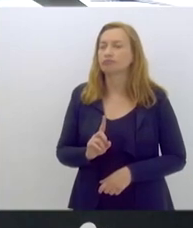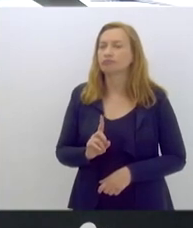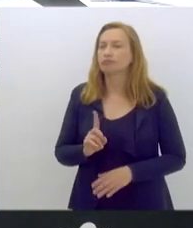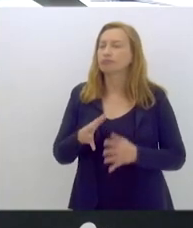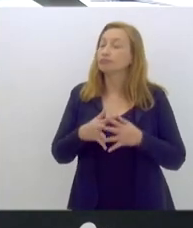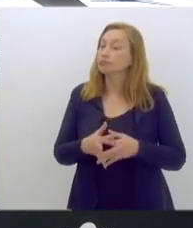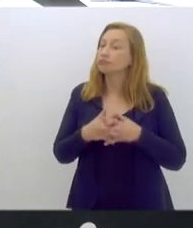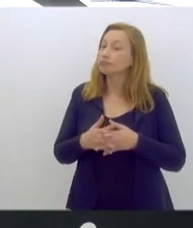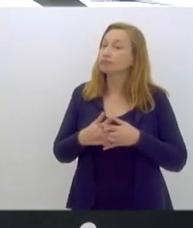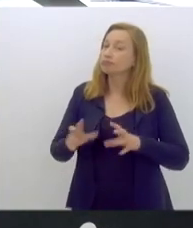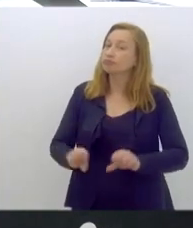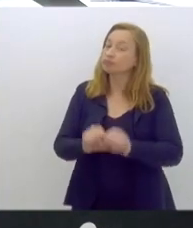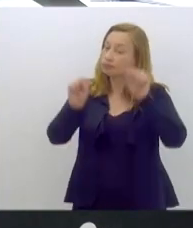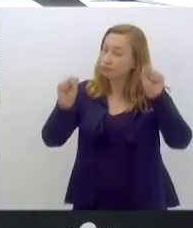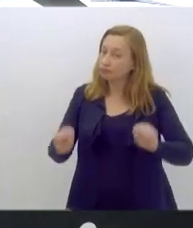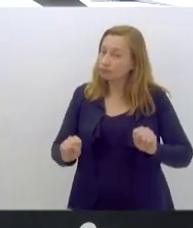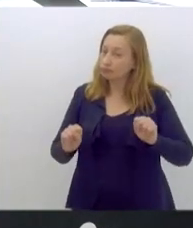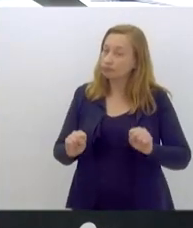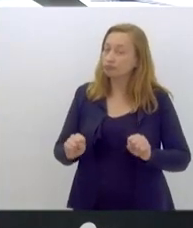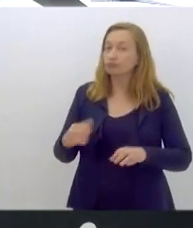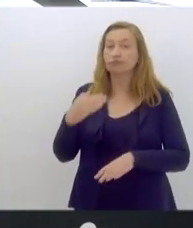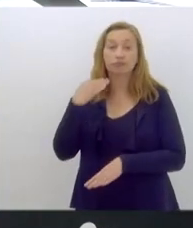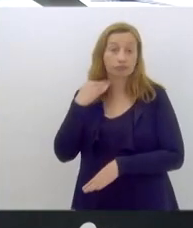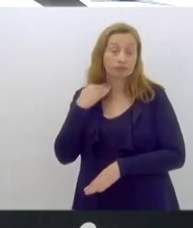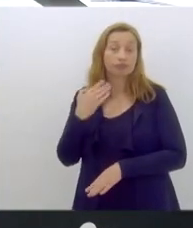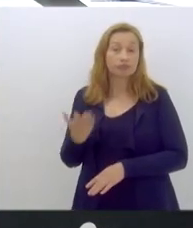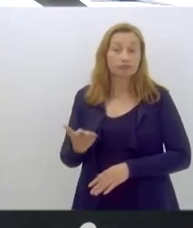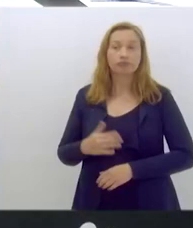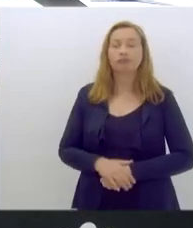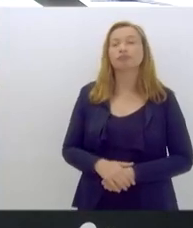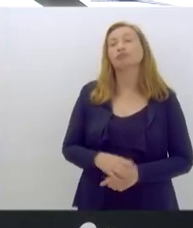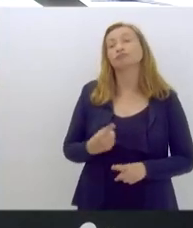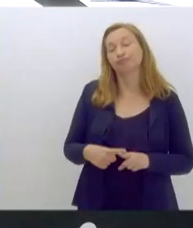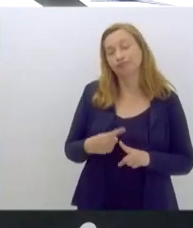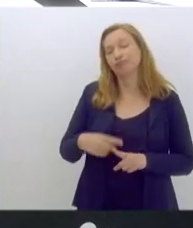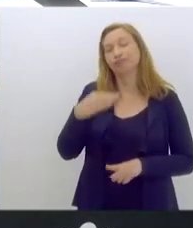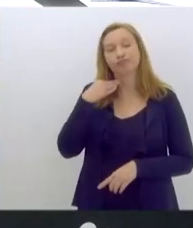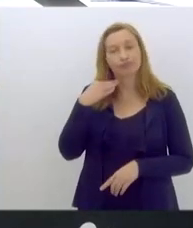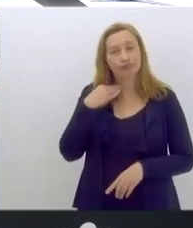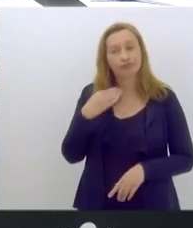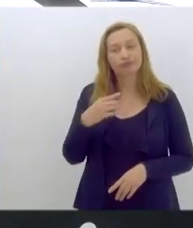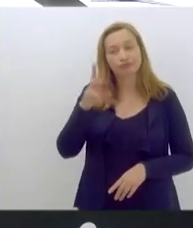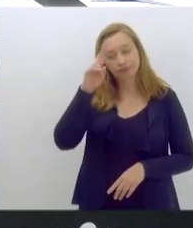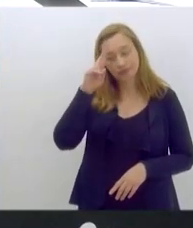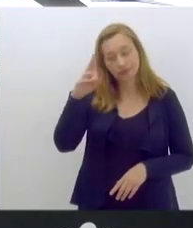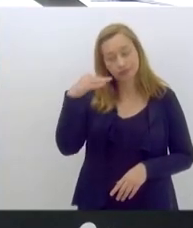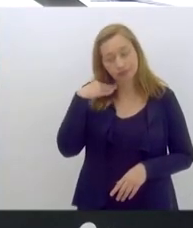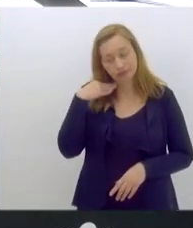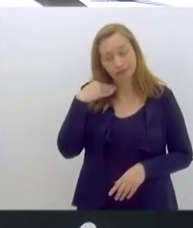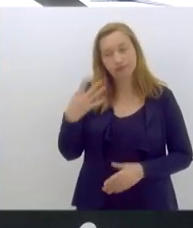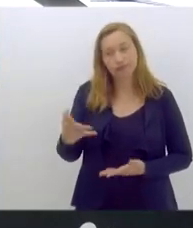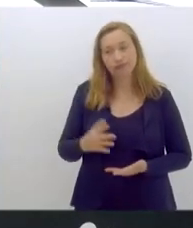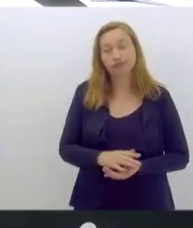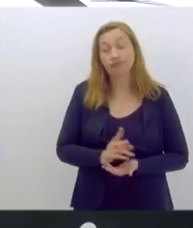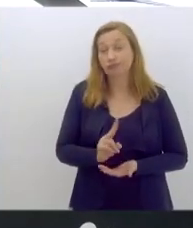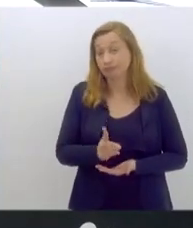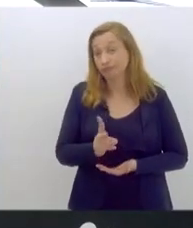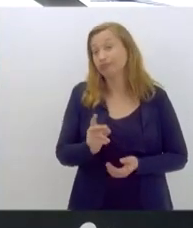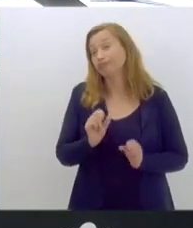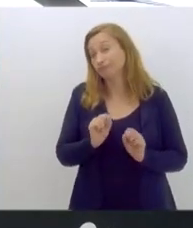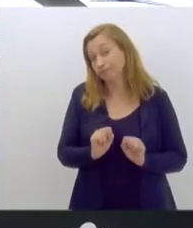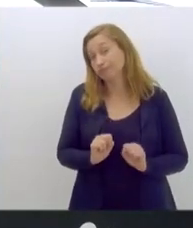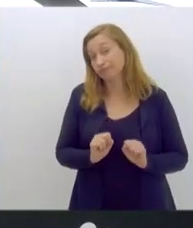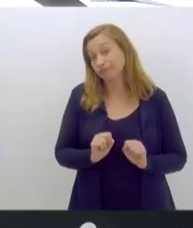pelo sistema bancário que o sistema bancário os donos dos bancos sempre que